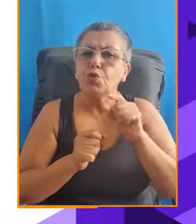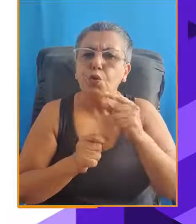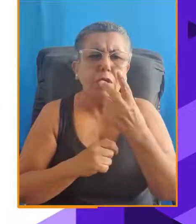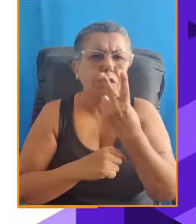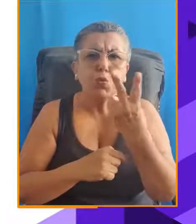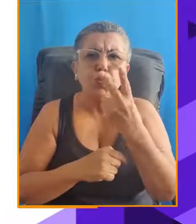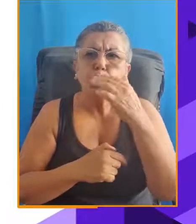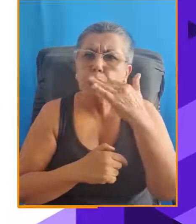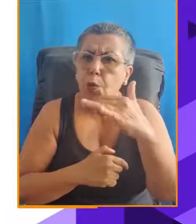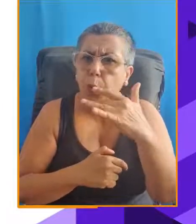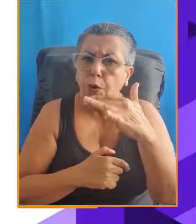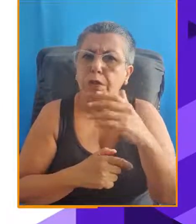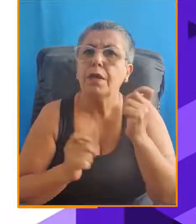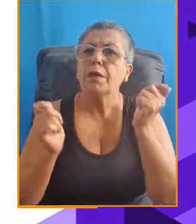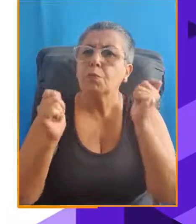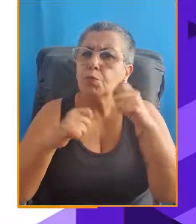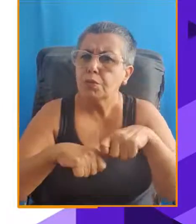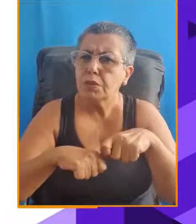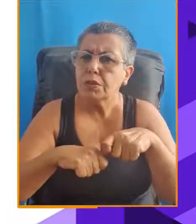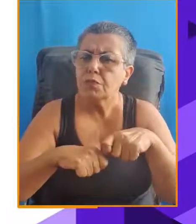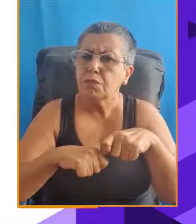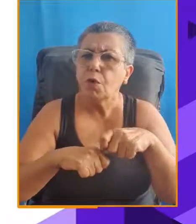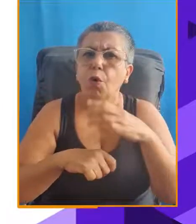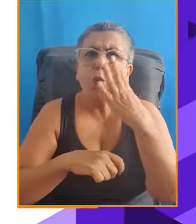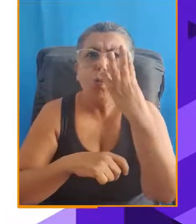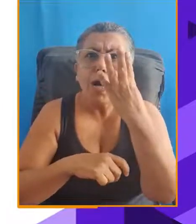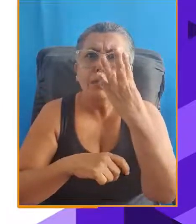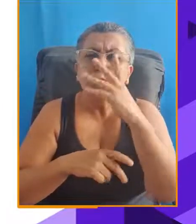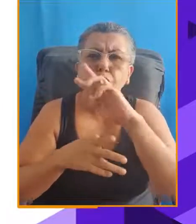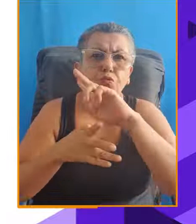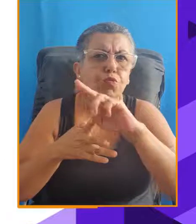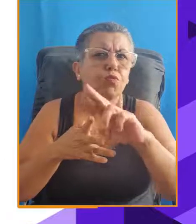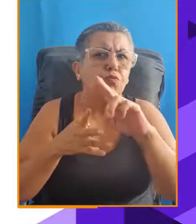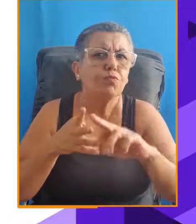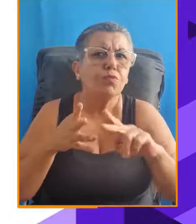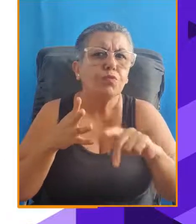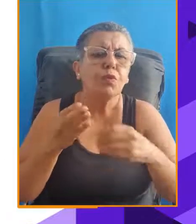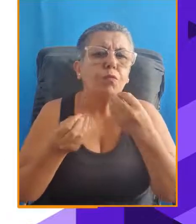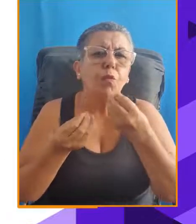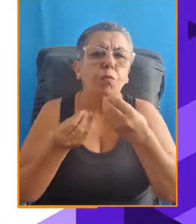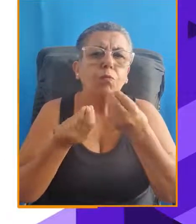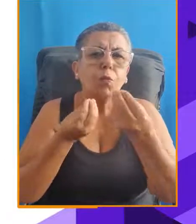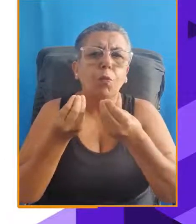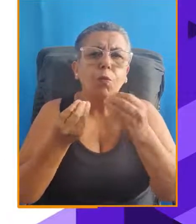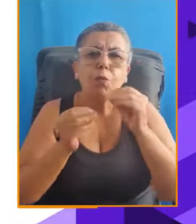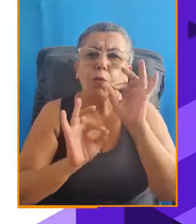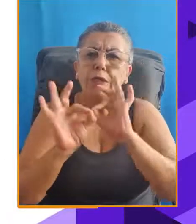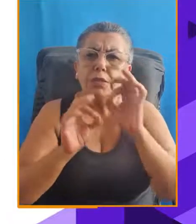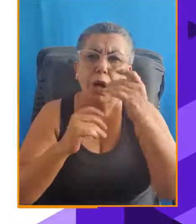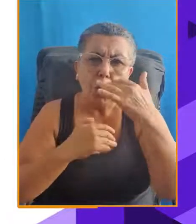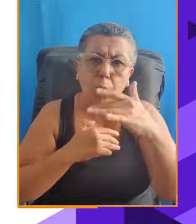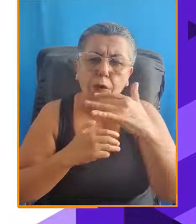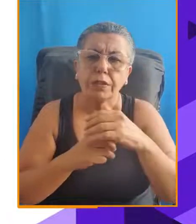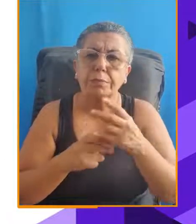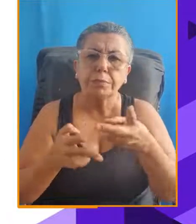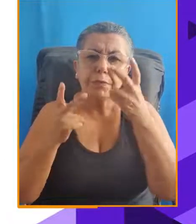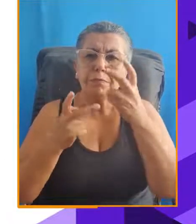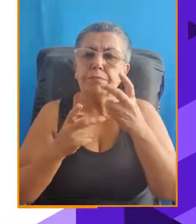com essas duas cores é possível obter 4 variações na distribuição das cores.